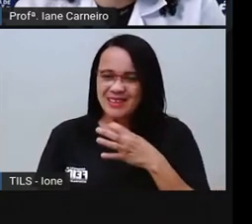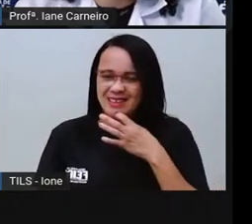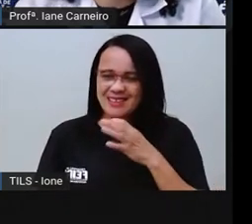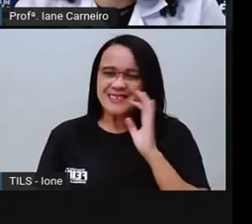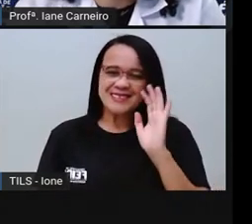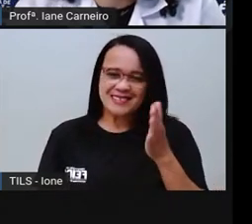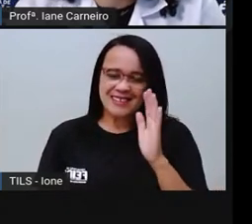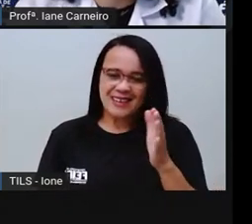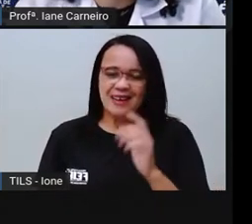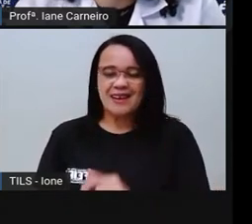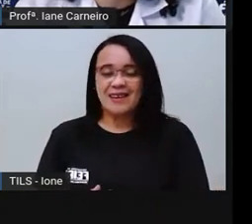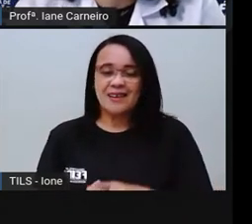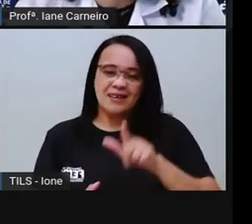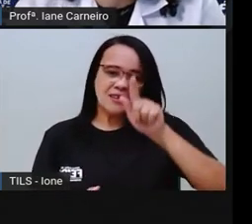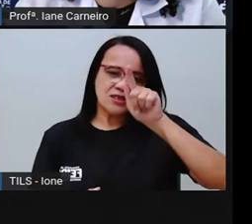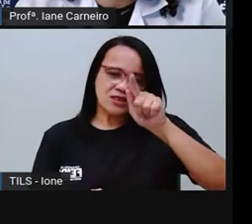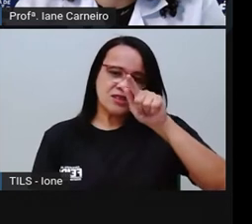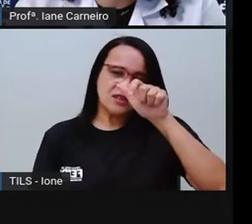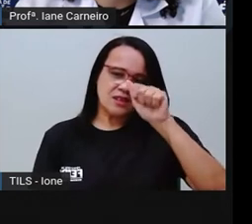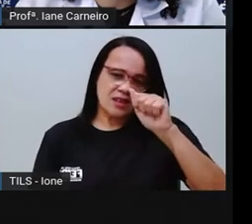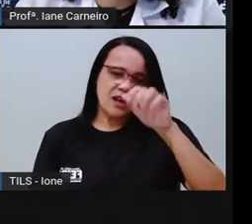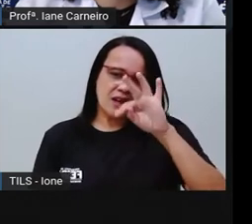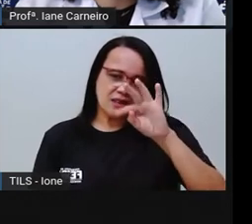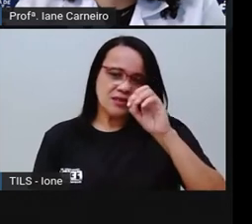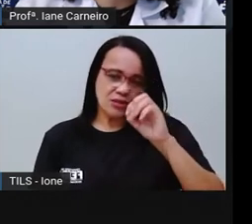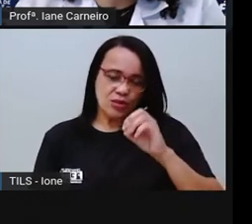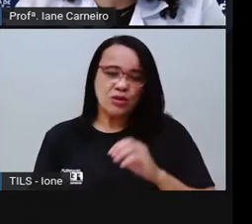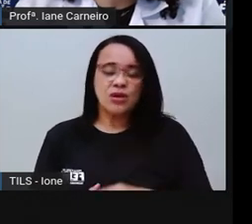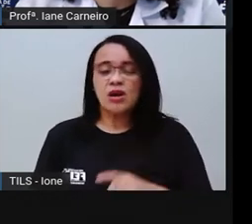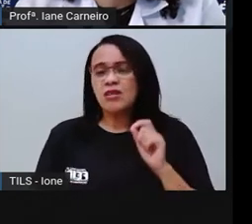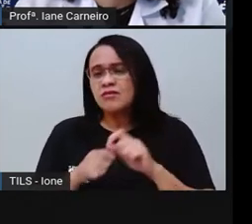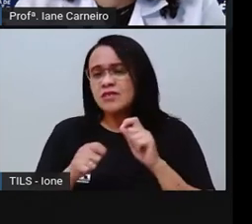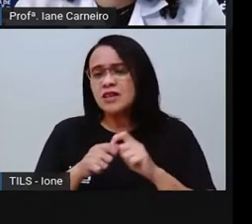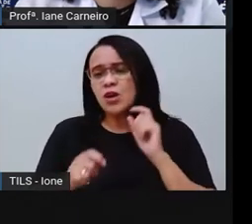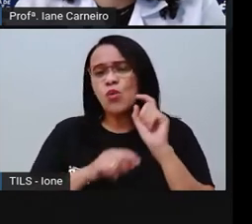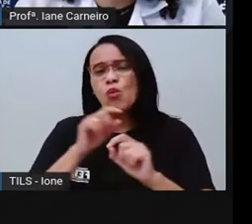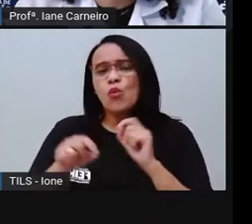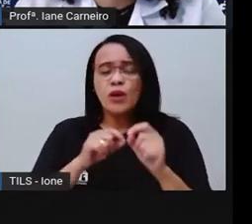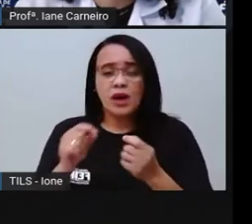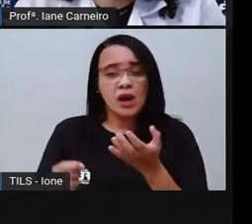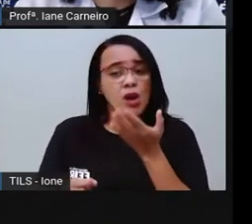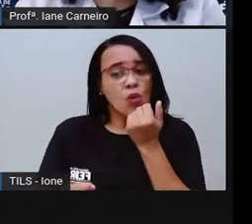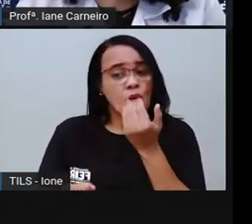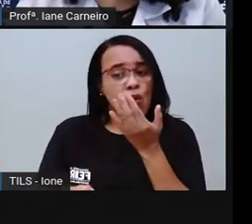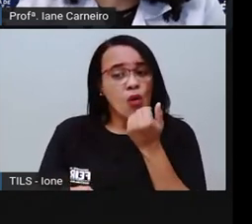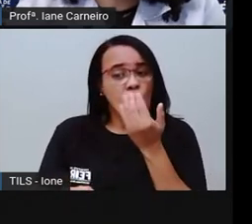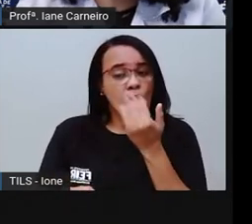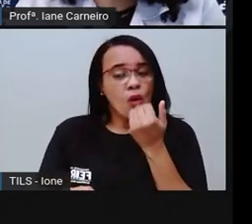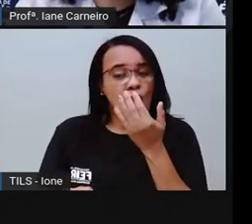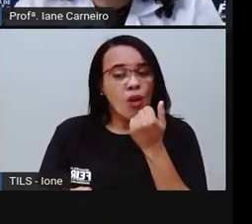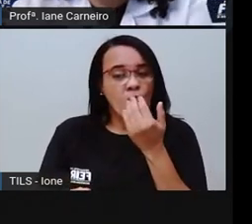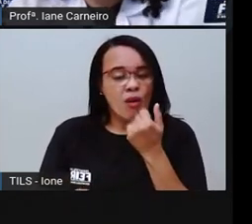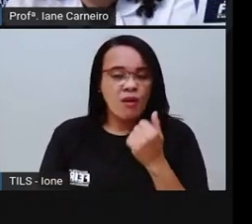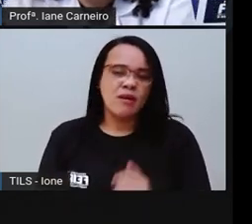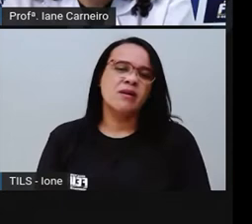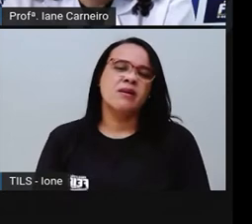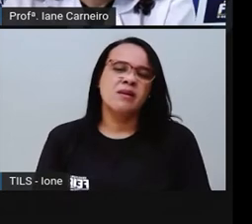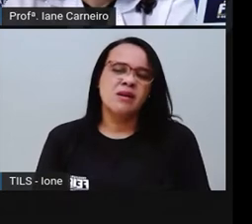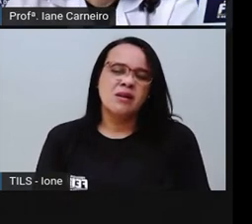como é que tá a palavra gato o gato fez o quê com meu certo